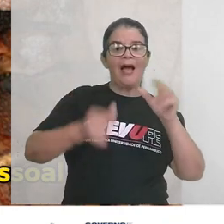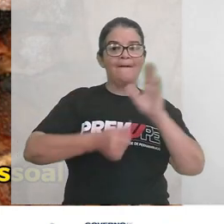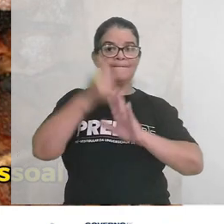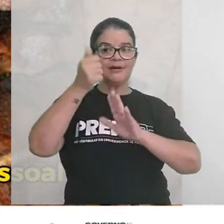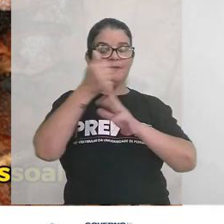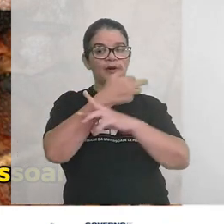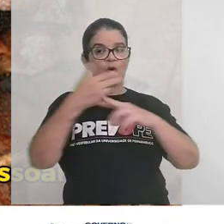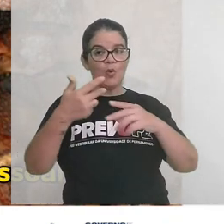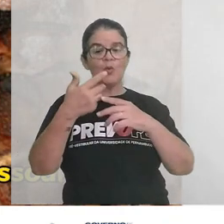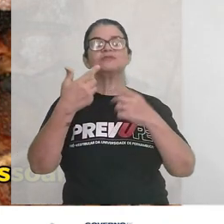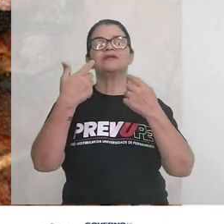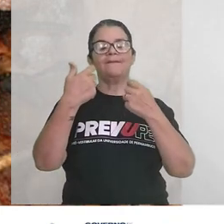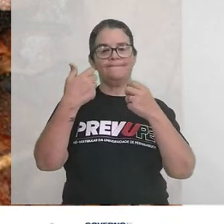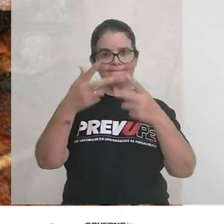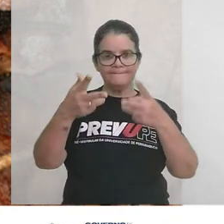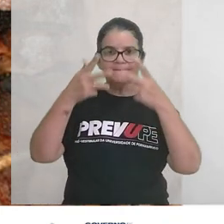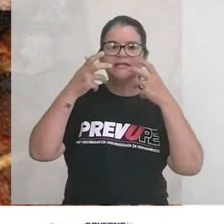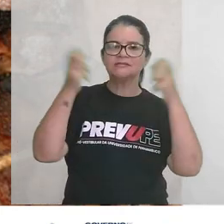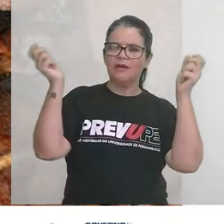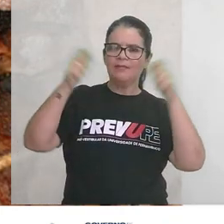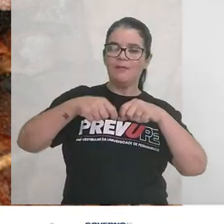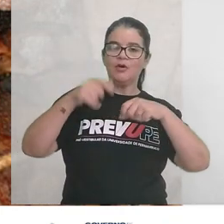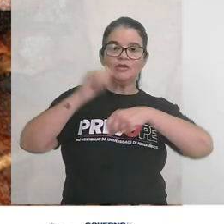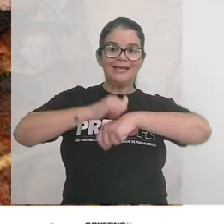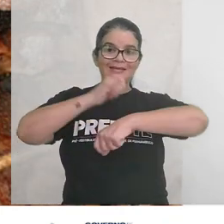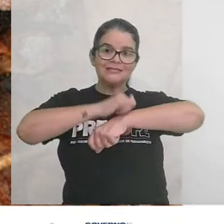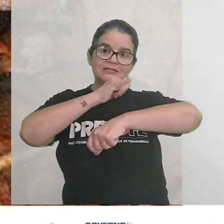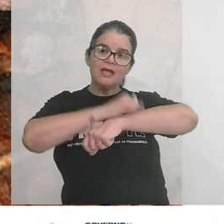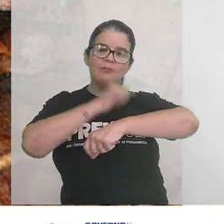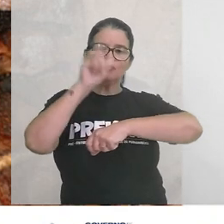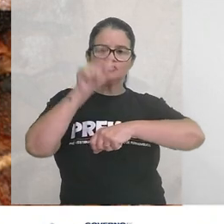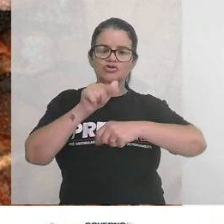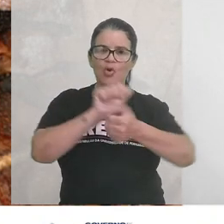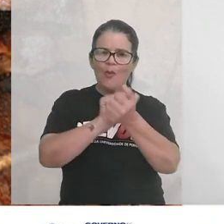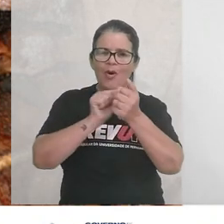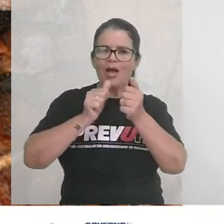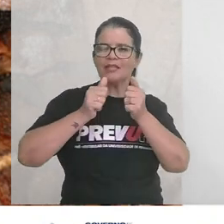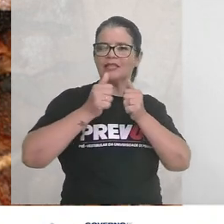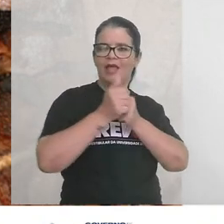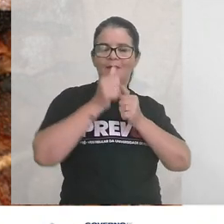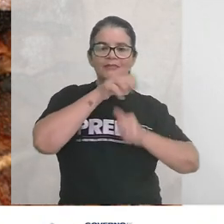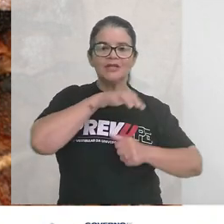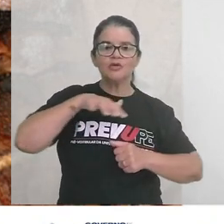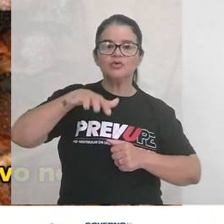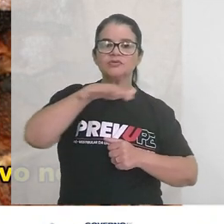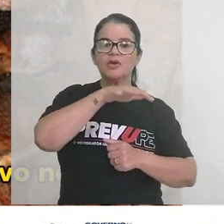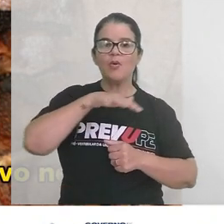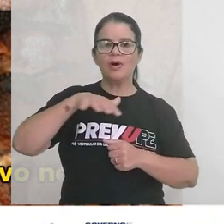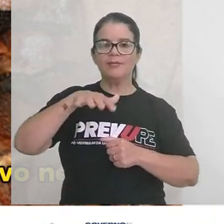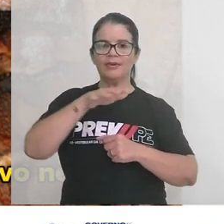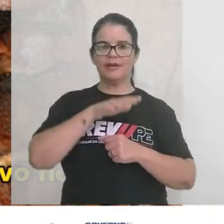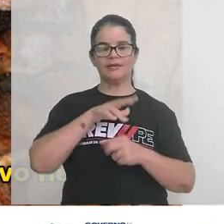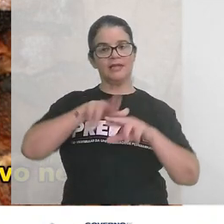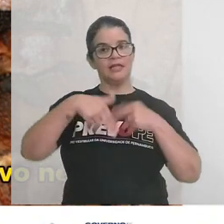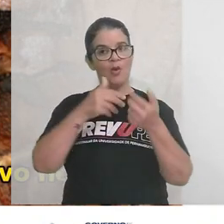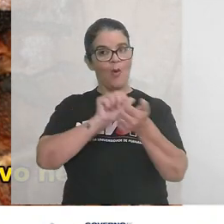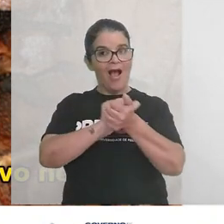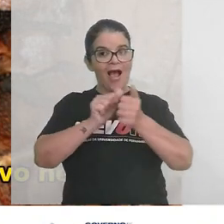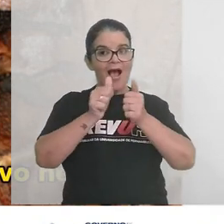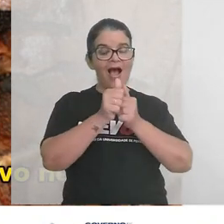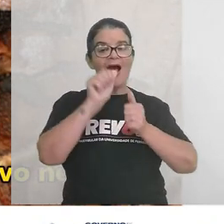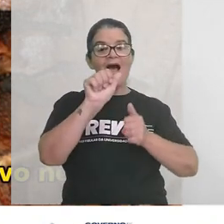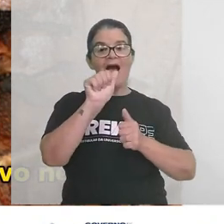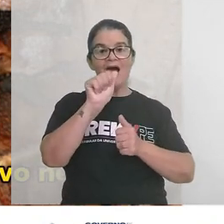primeira coisa que a gente pode perceber pessoal é que esses sapinhos eles estão bem adaptados a esse ambiente então a adaptação